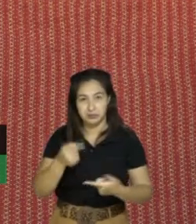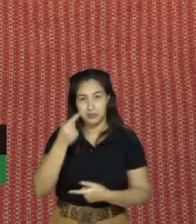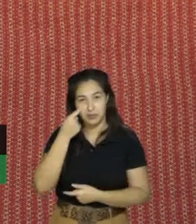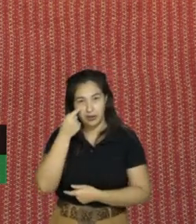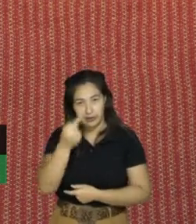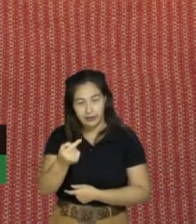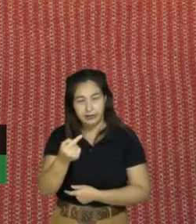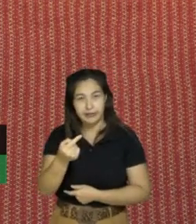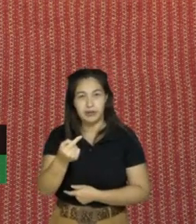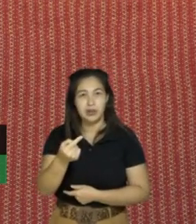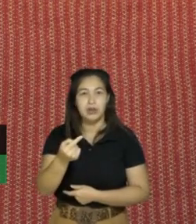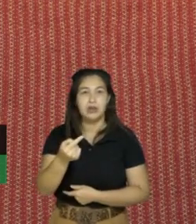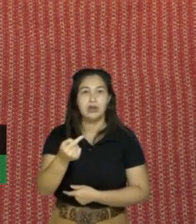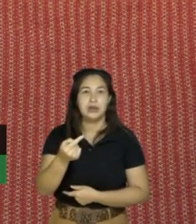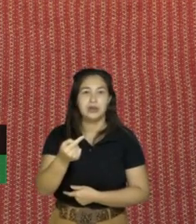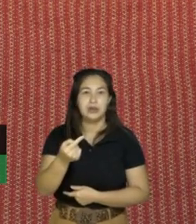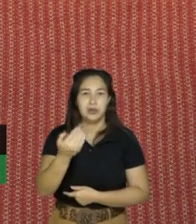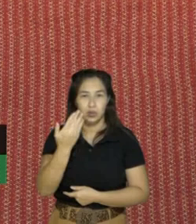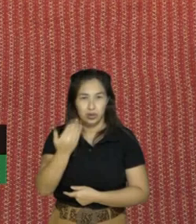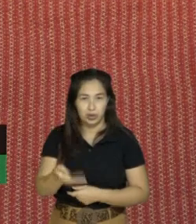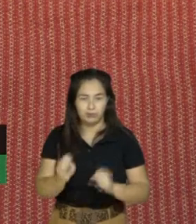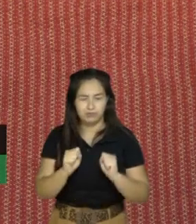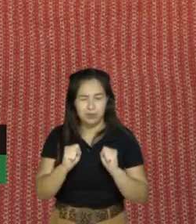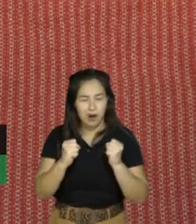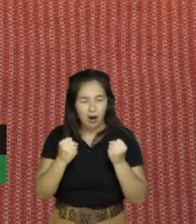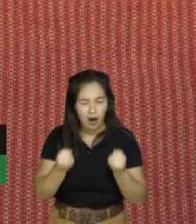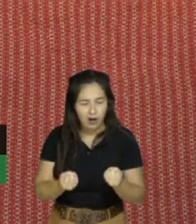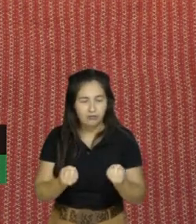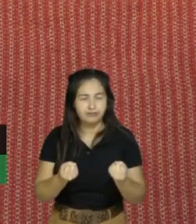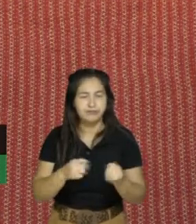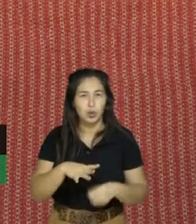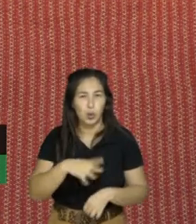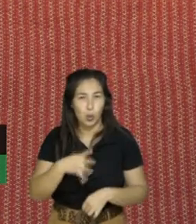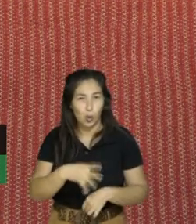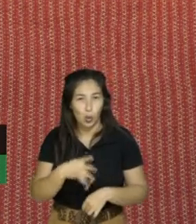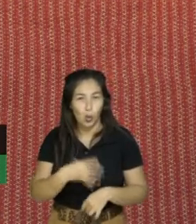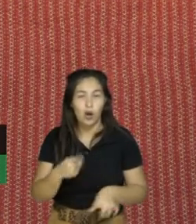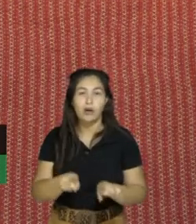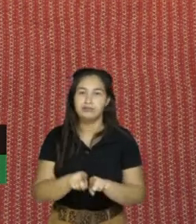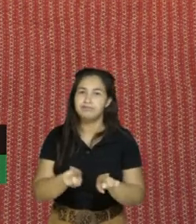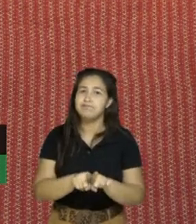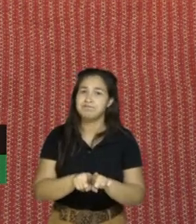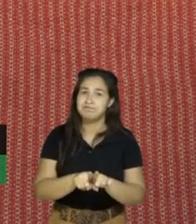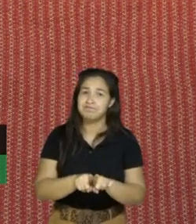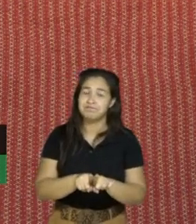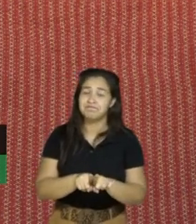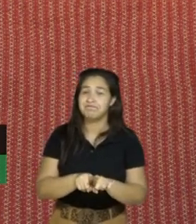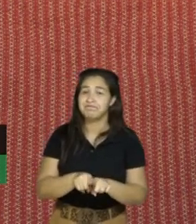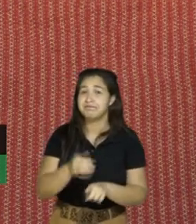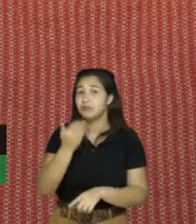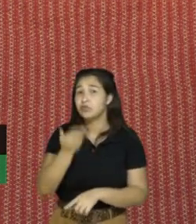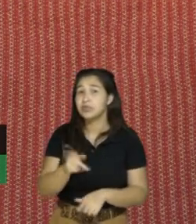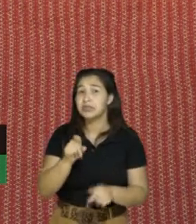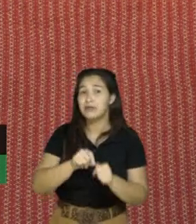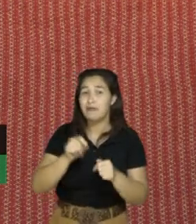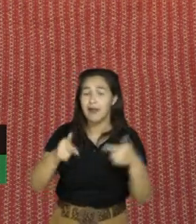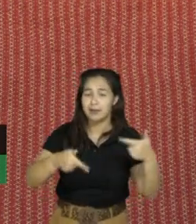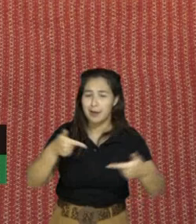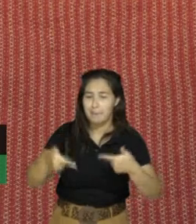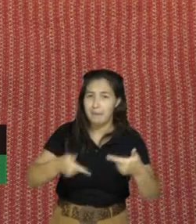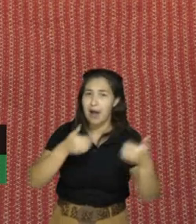sabemos da sua dedicação da sua coragem né De quanto que o senhor faz e trabalha